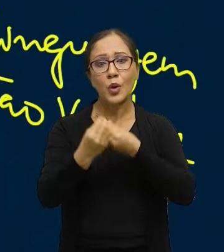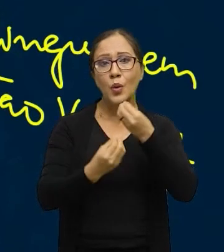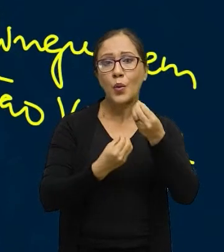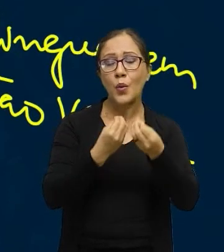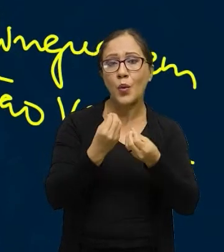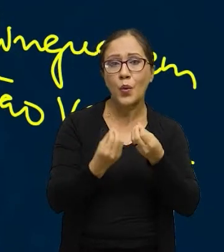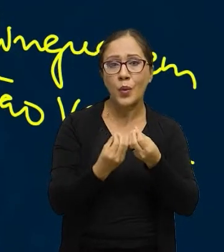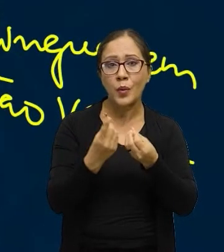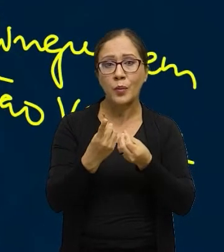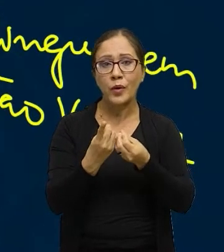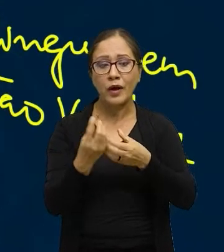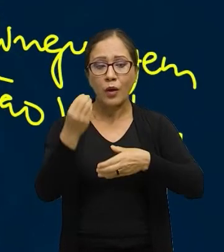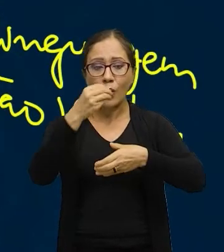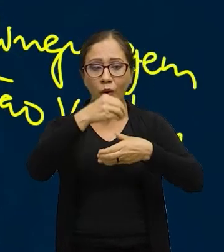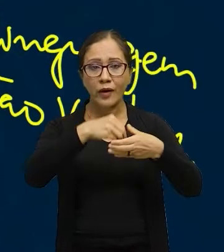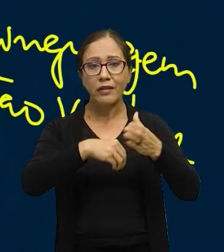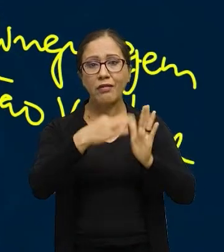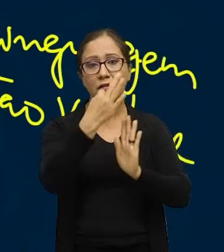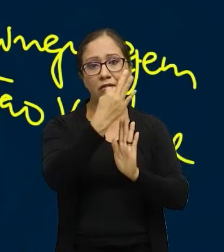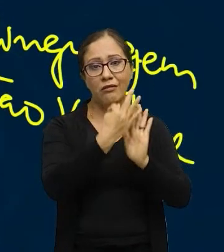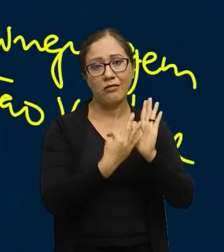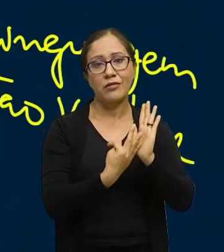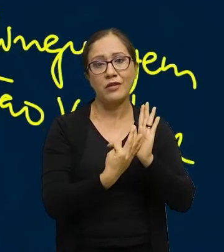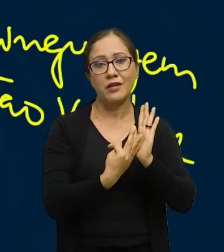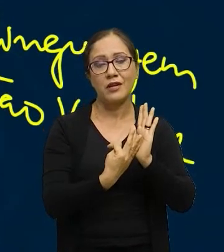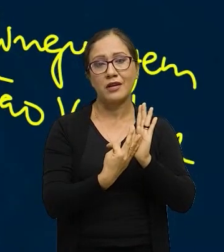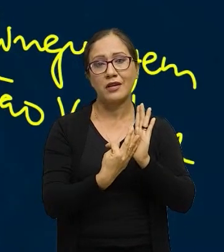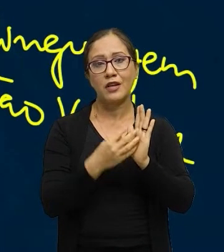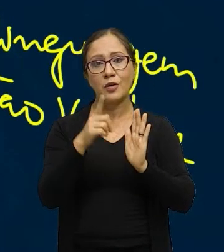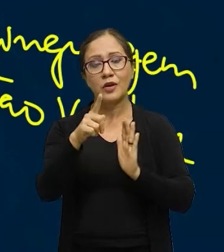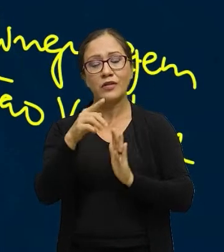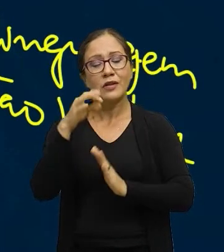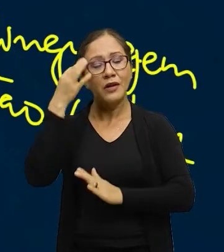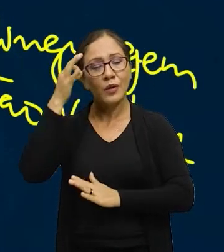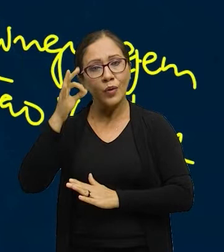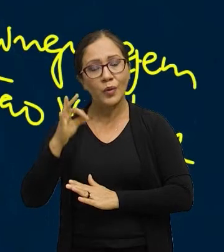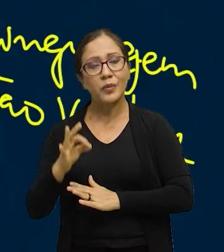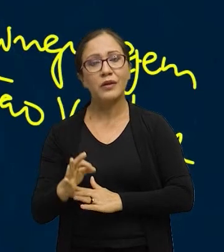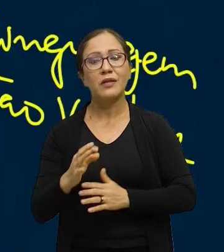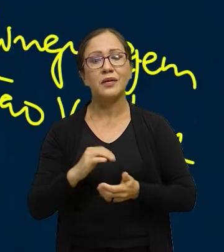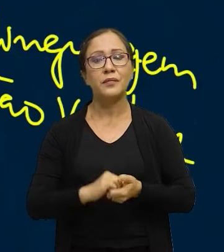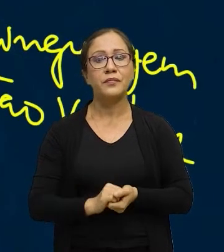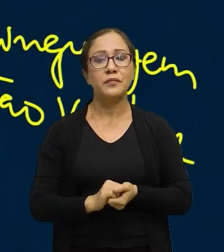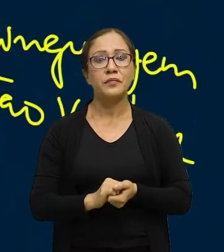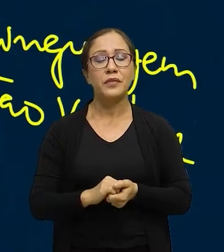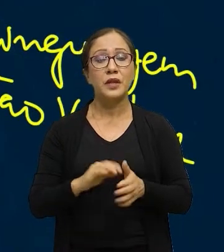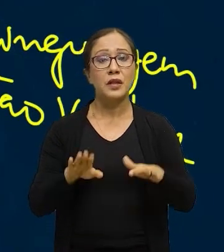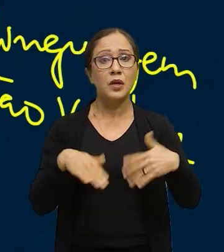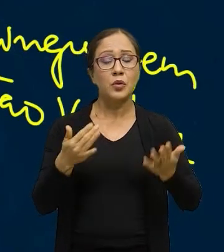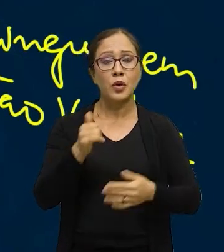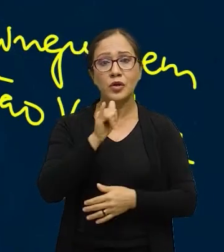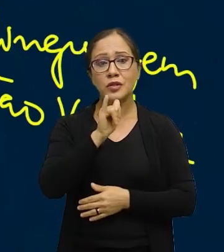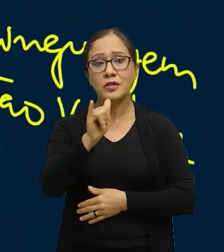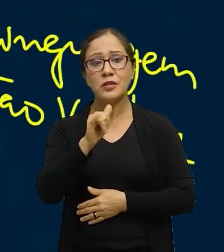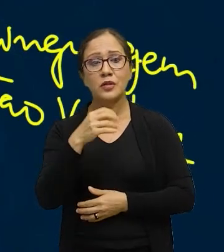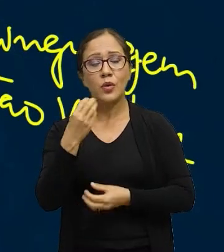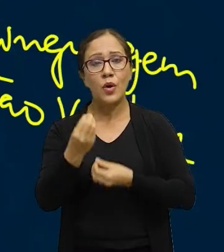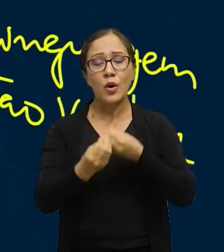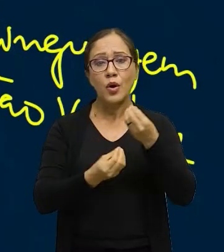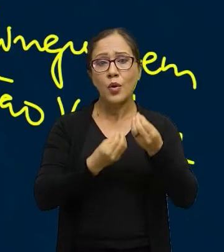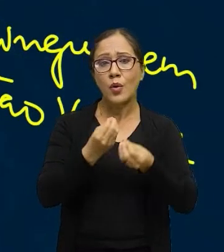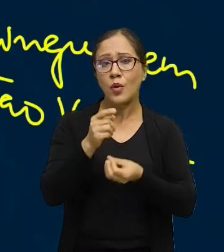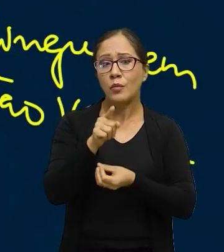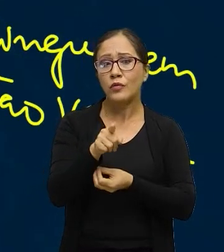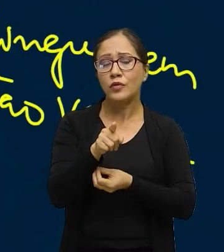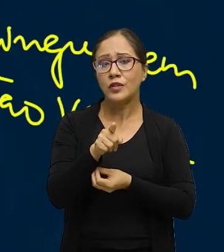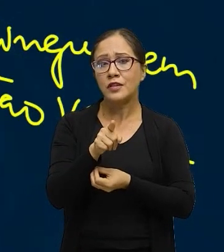foi colocada, para você fazer a sua compreensão. Então, nós dizemos como você